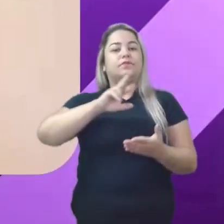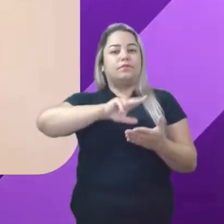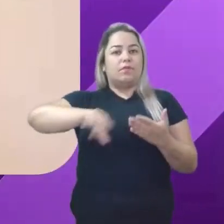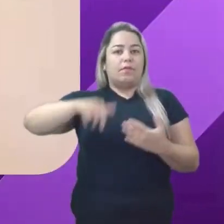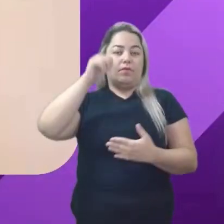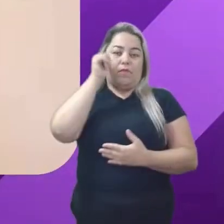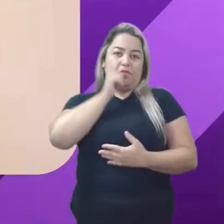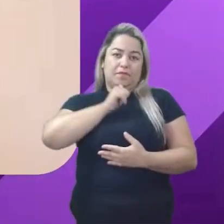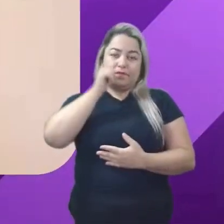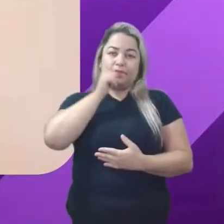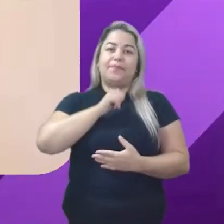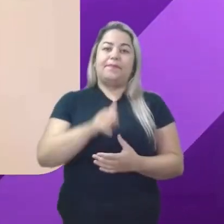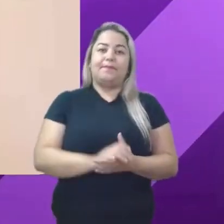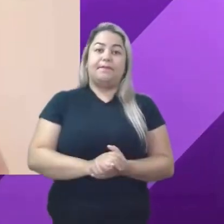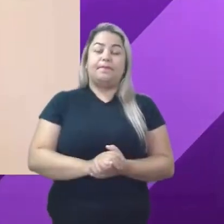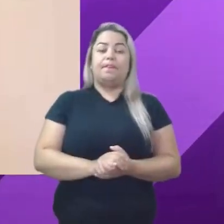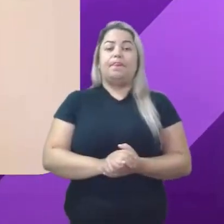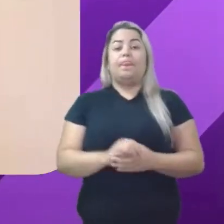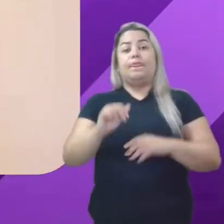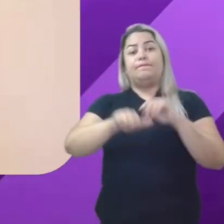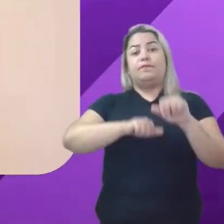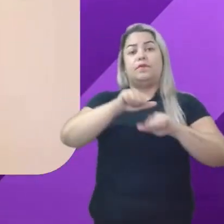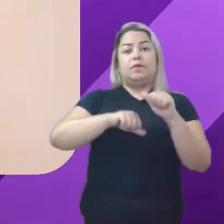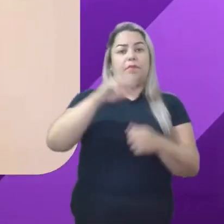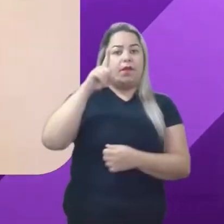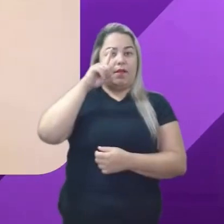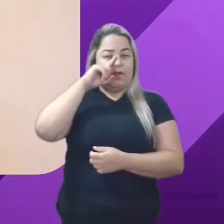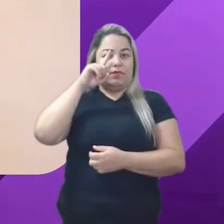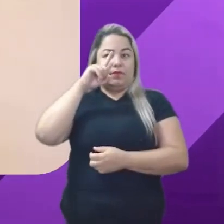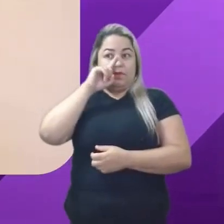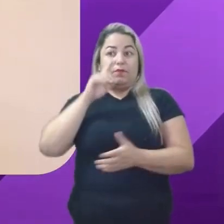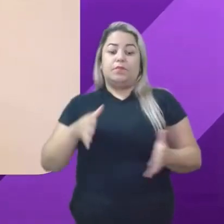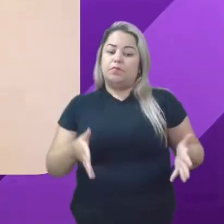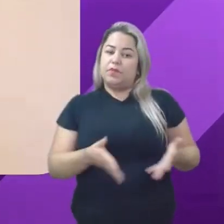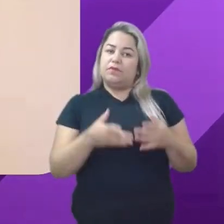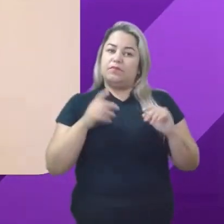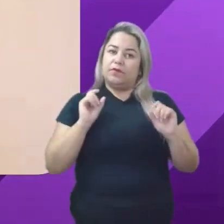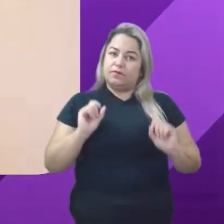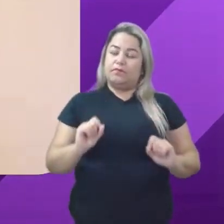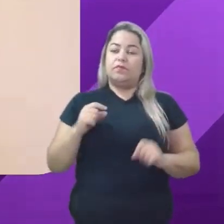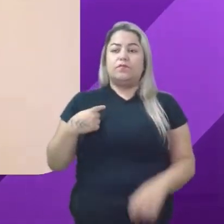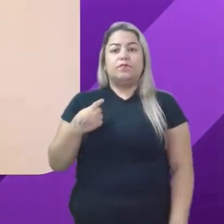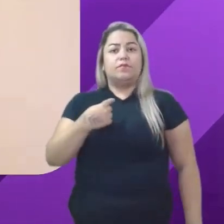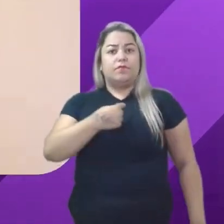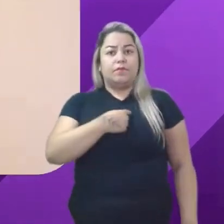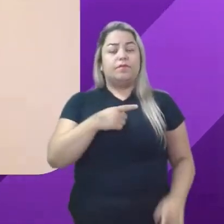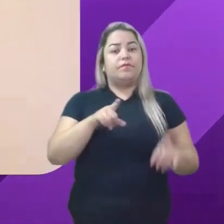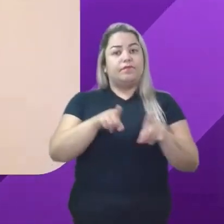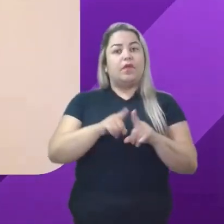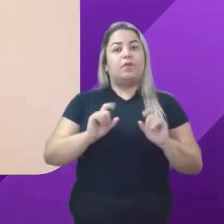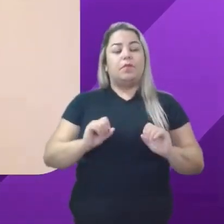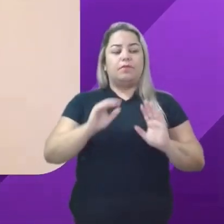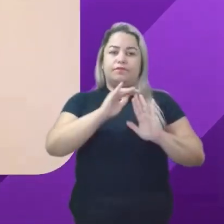das mulheres, e isso se torna mais grave e mais potencial quando a gente olha para